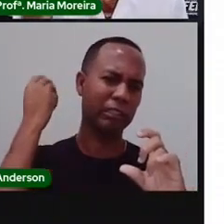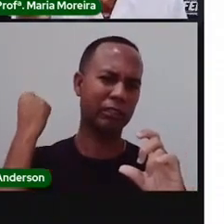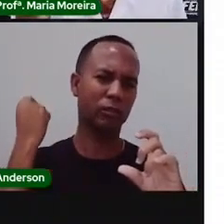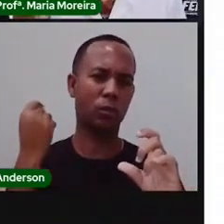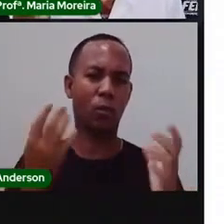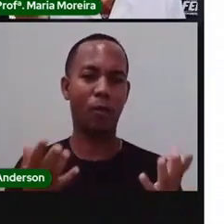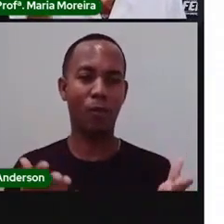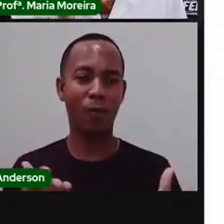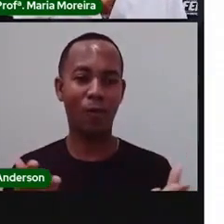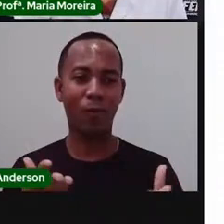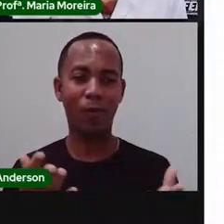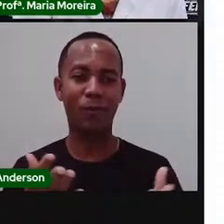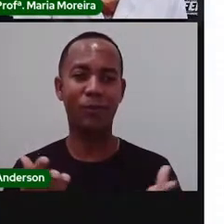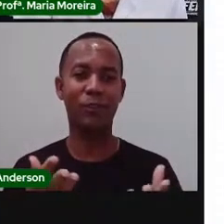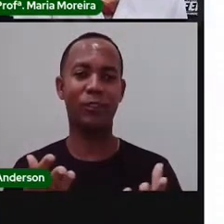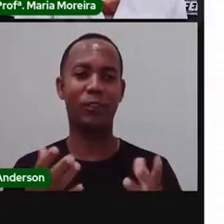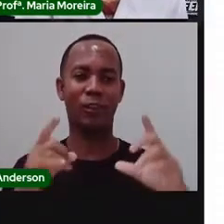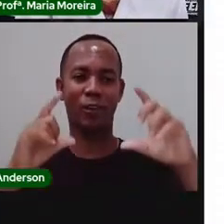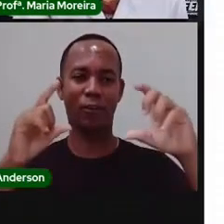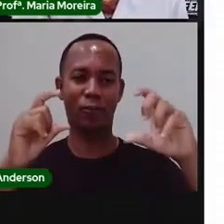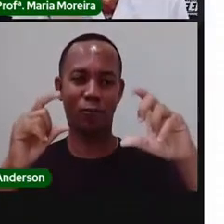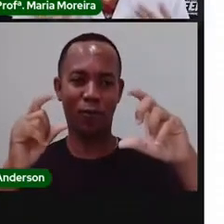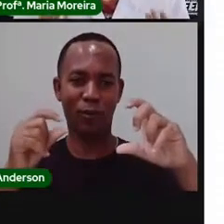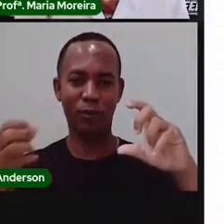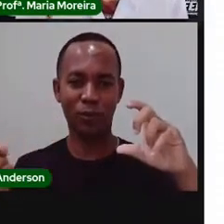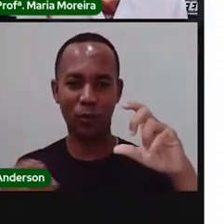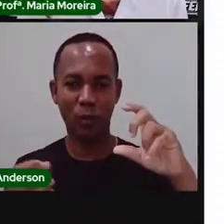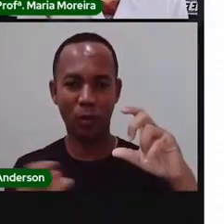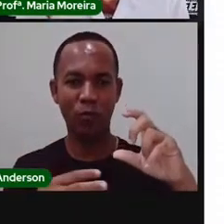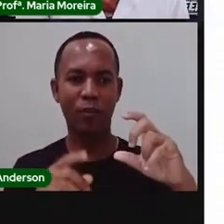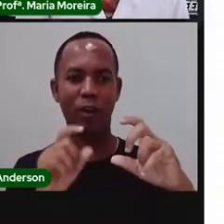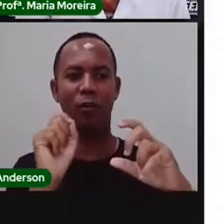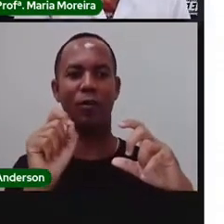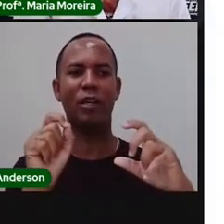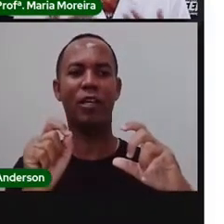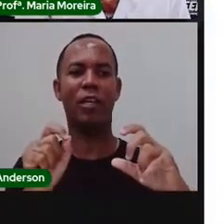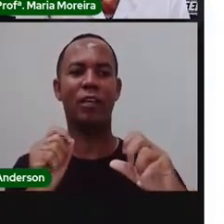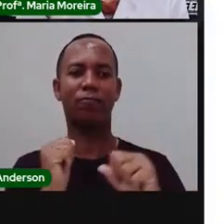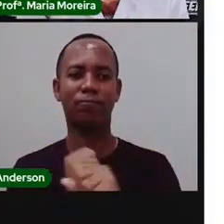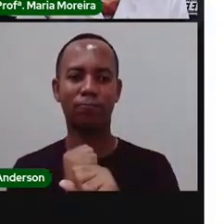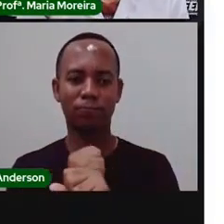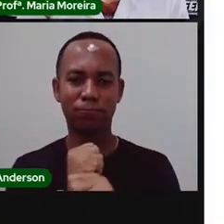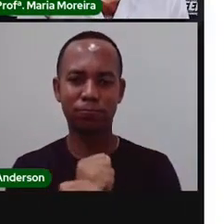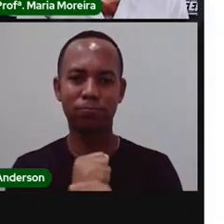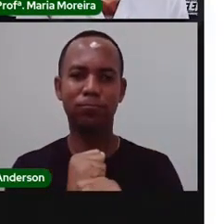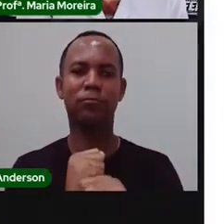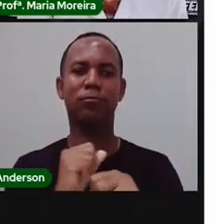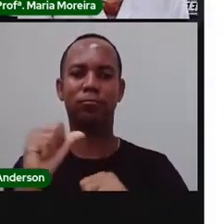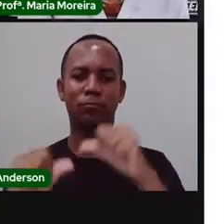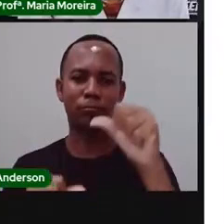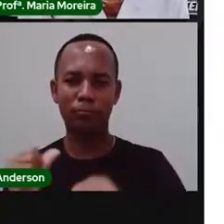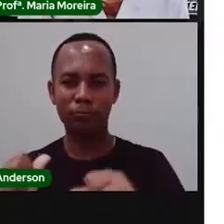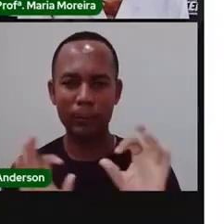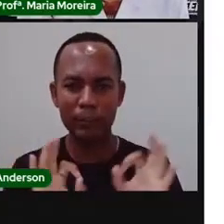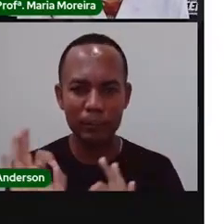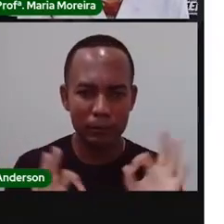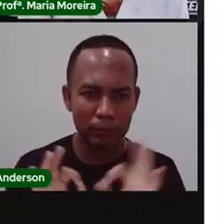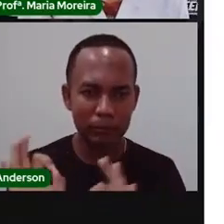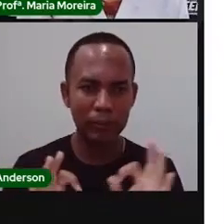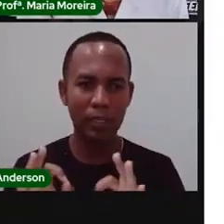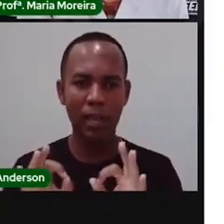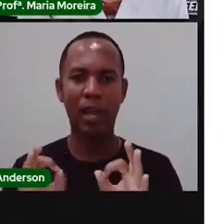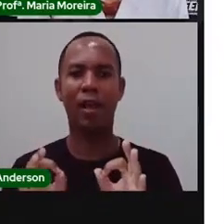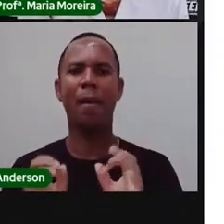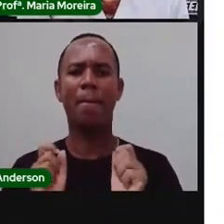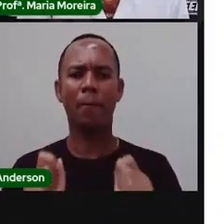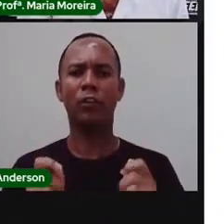E hoje, né, é uma foto atualizada. Esse casarão, ele passou por uma reforma, ele pode ser visitado, não agora, no período de